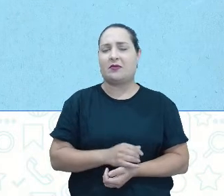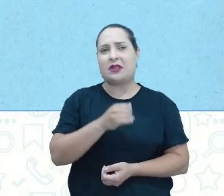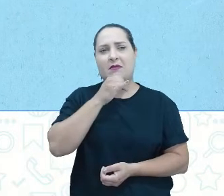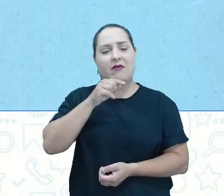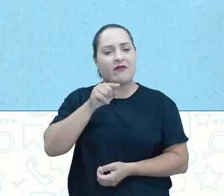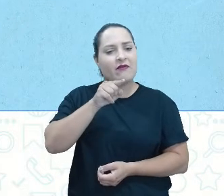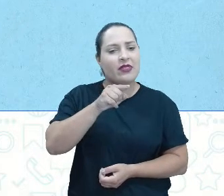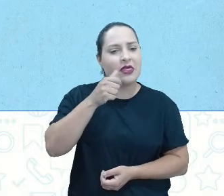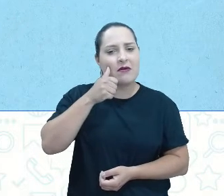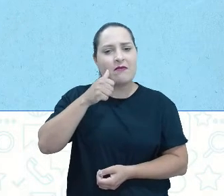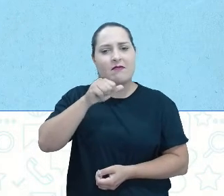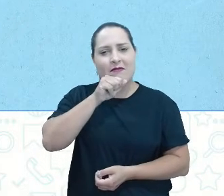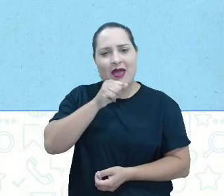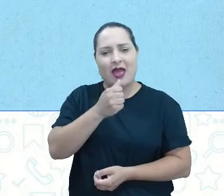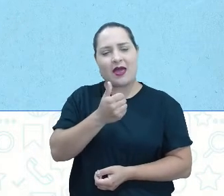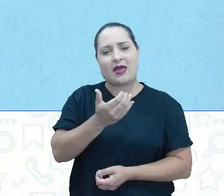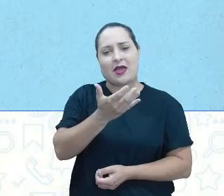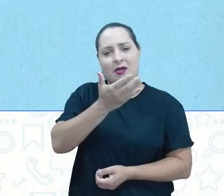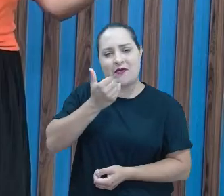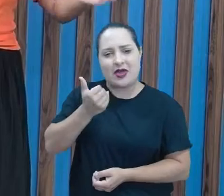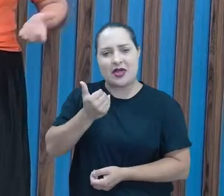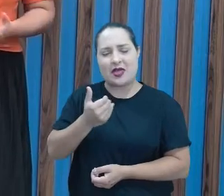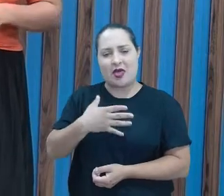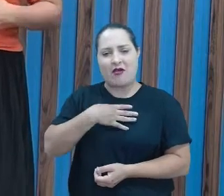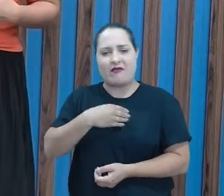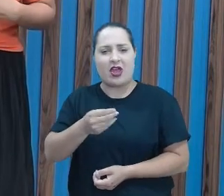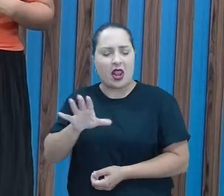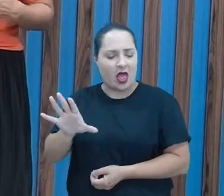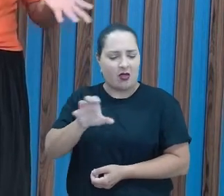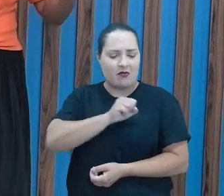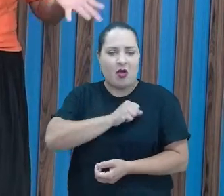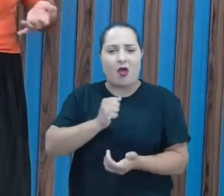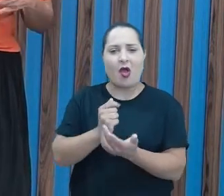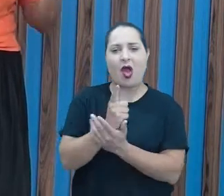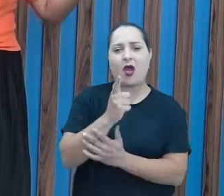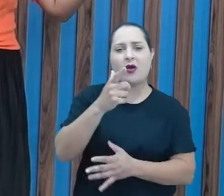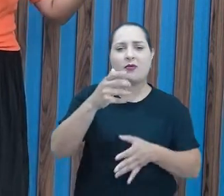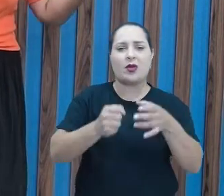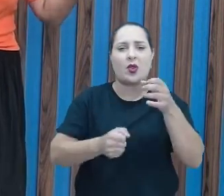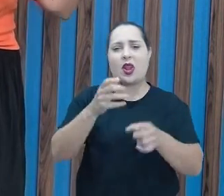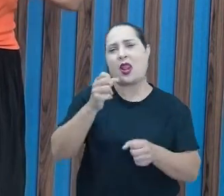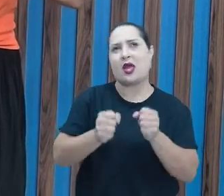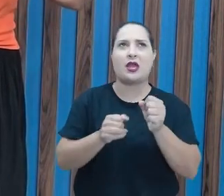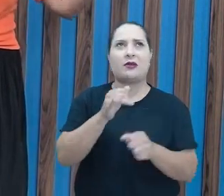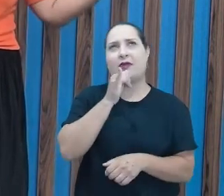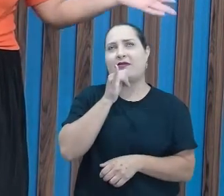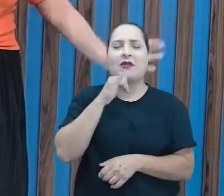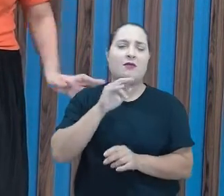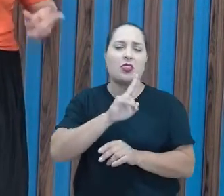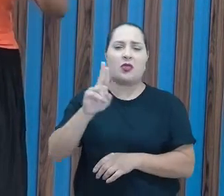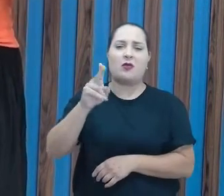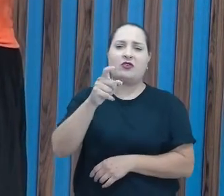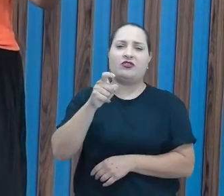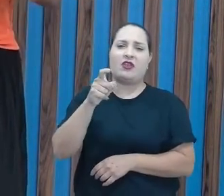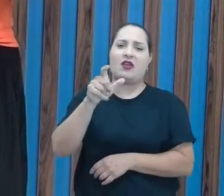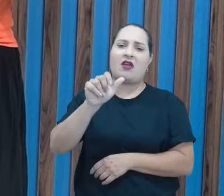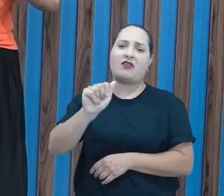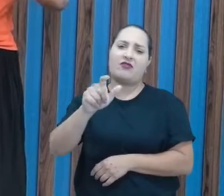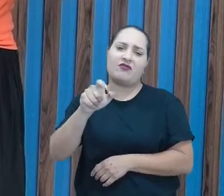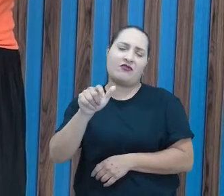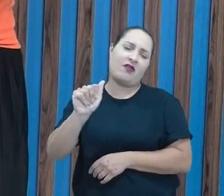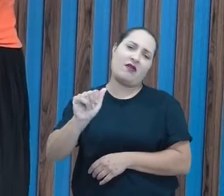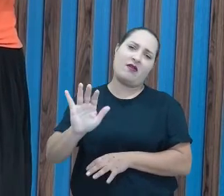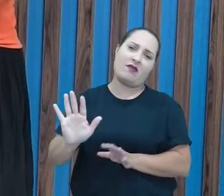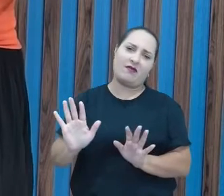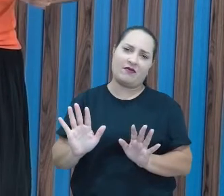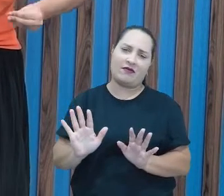mãe, alimente seu filho com amor, compre o leite chachá, digamos assim. Então, você tem o quê? Uma